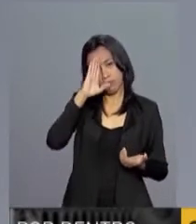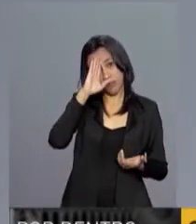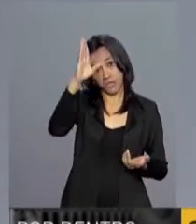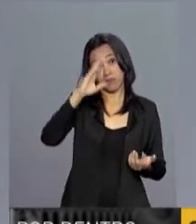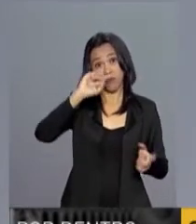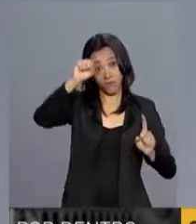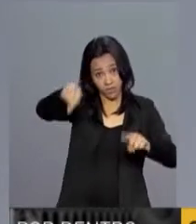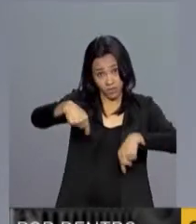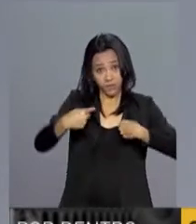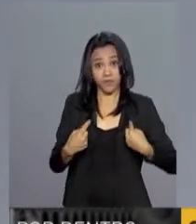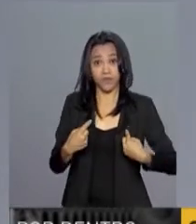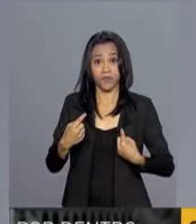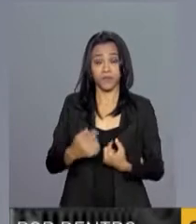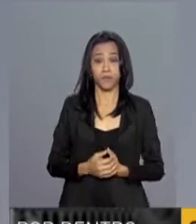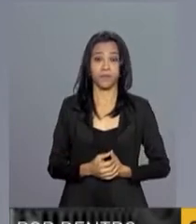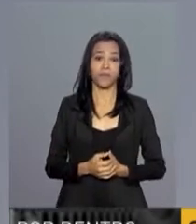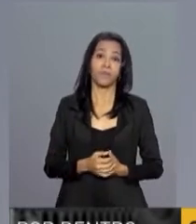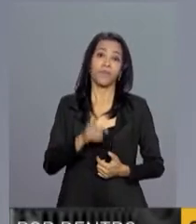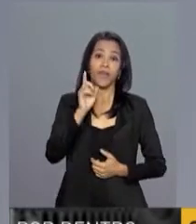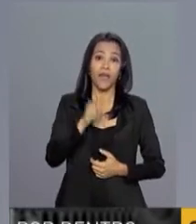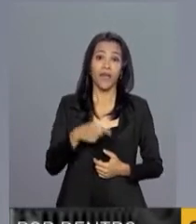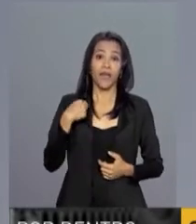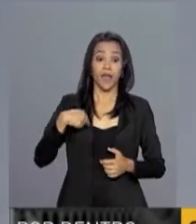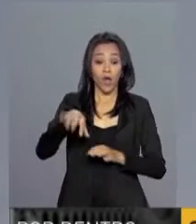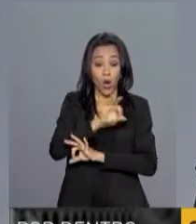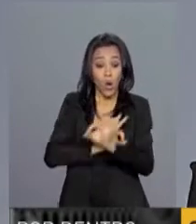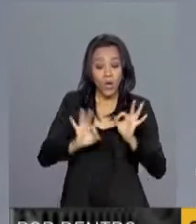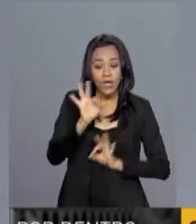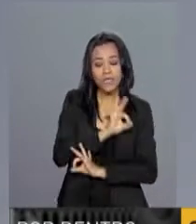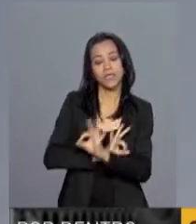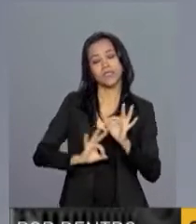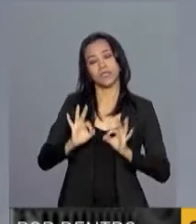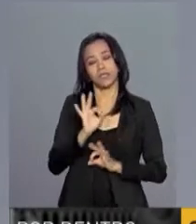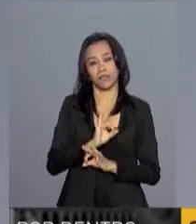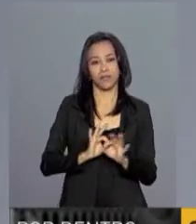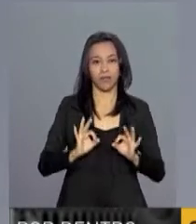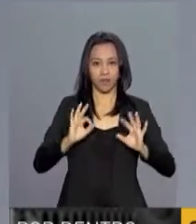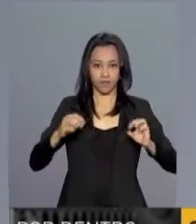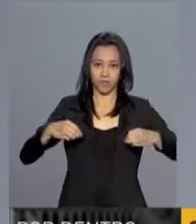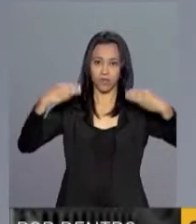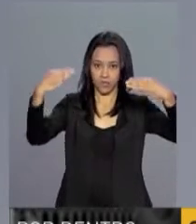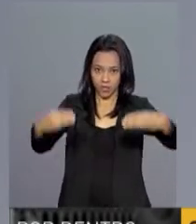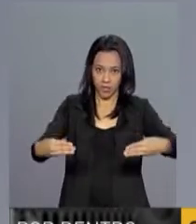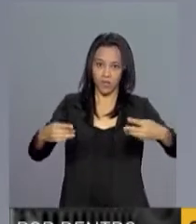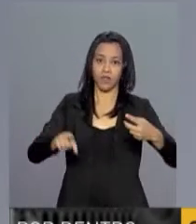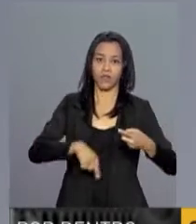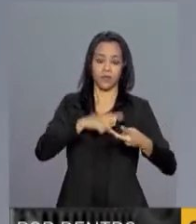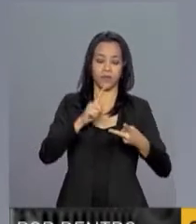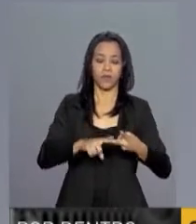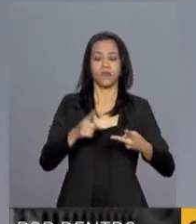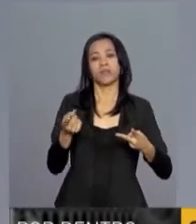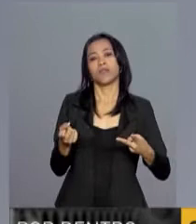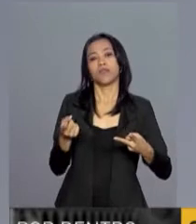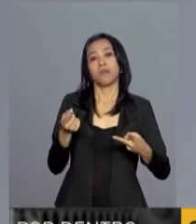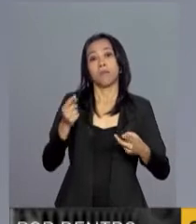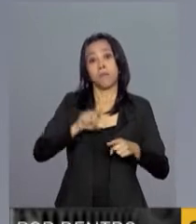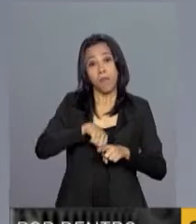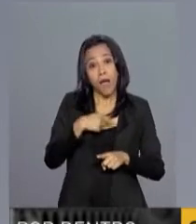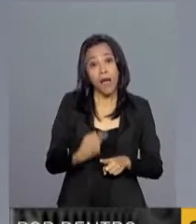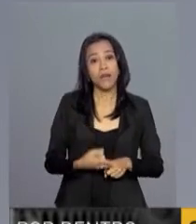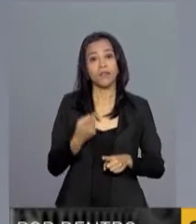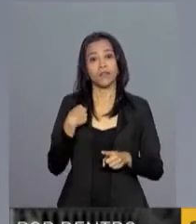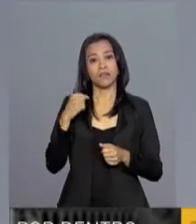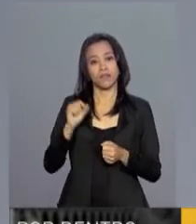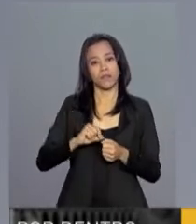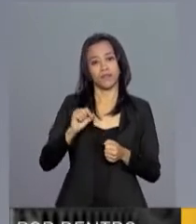foi é arrumar a casa aumentar a capacidade é de de realização do